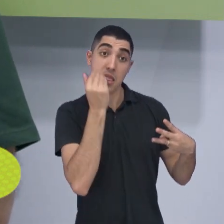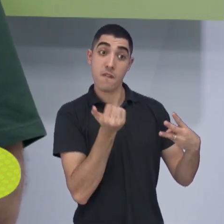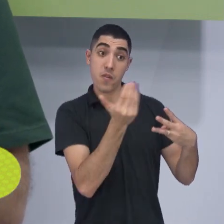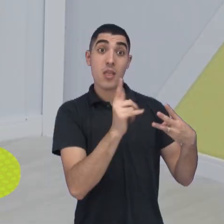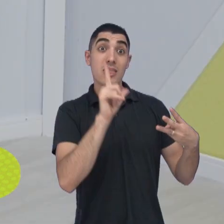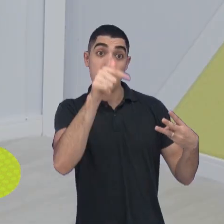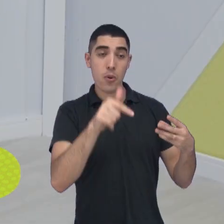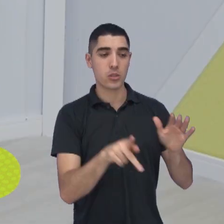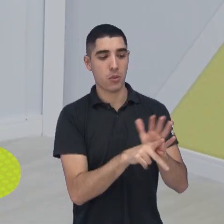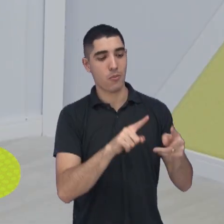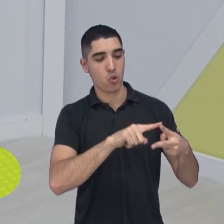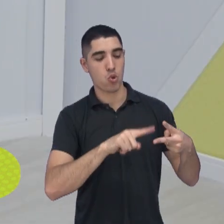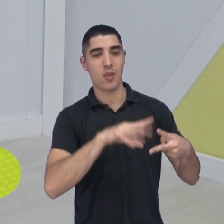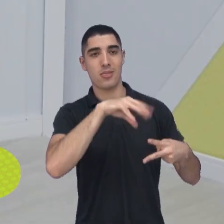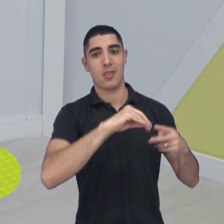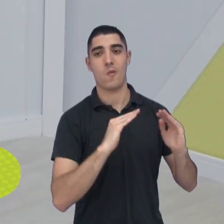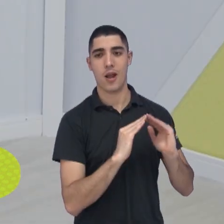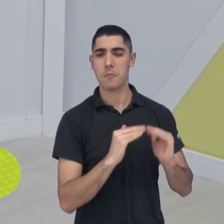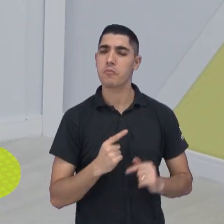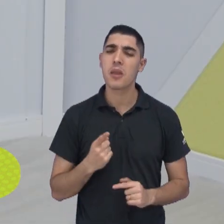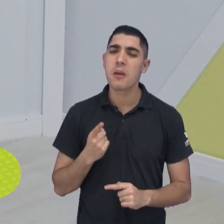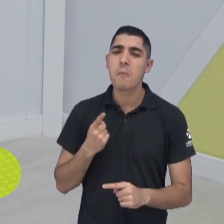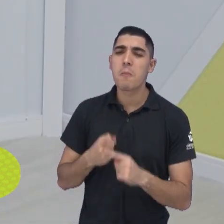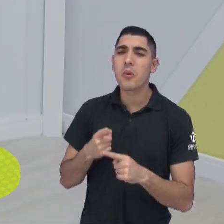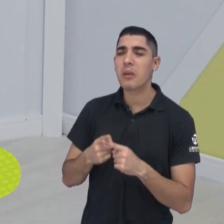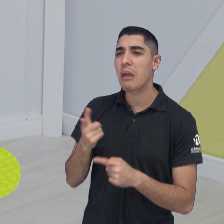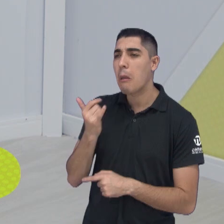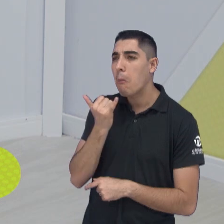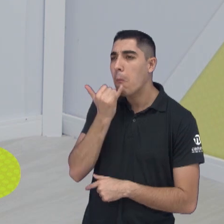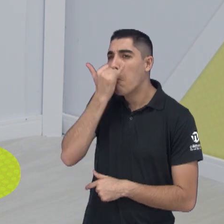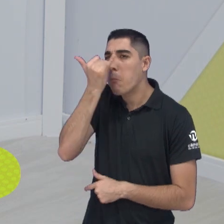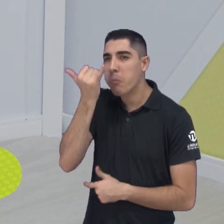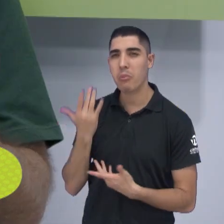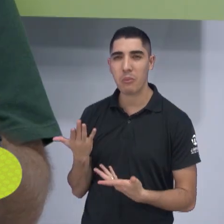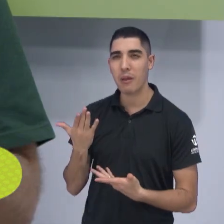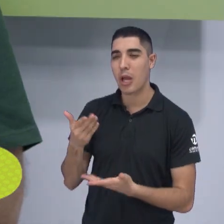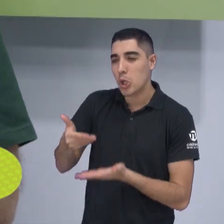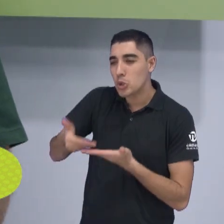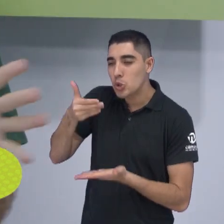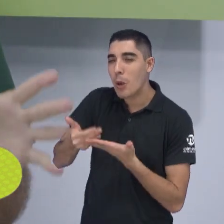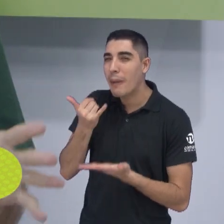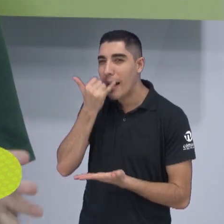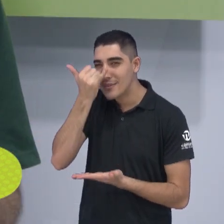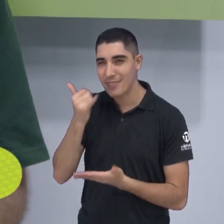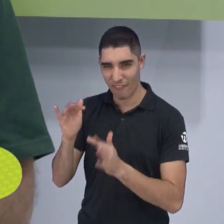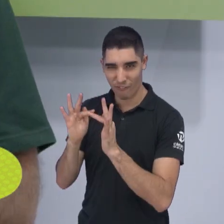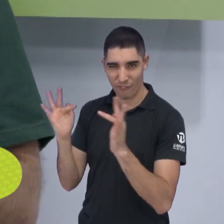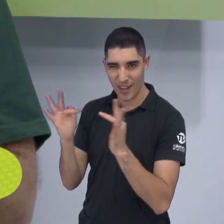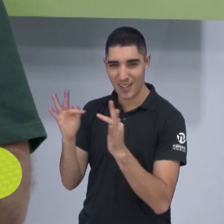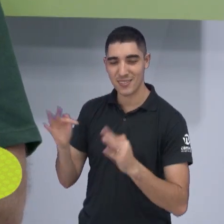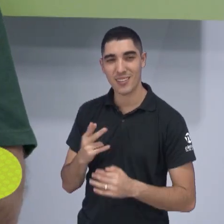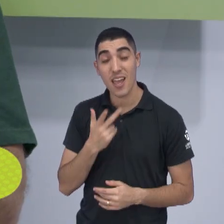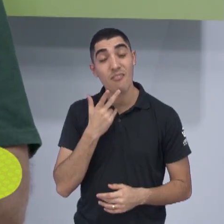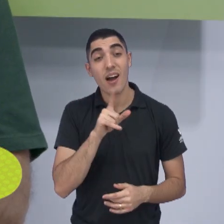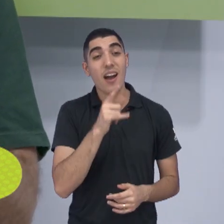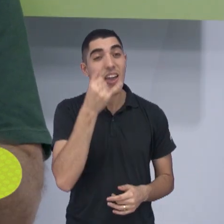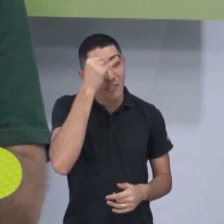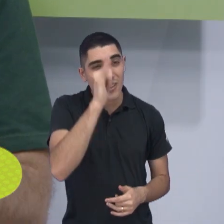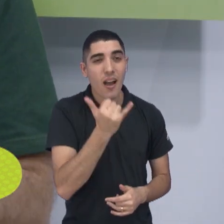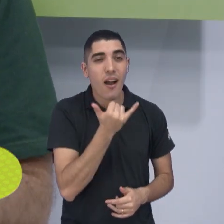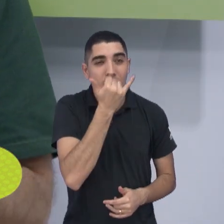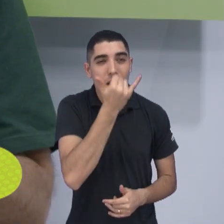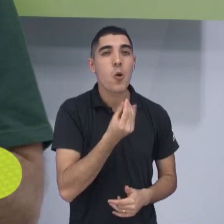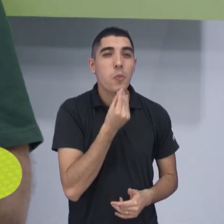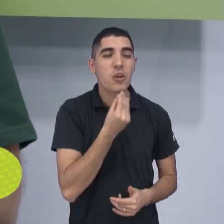na sequência. Por que o ditado fala dar sopa para o azar? Não pode ser arroz e feijão para o azar? Não pode dar chance para o azar. Seja ela a sopa, o arroz,